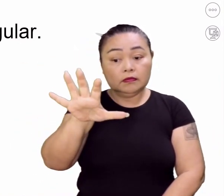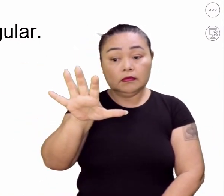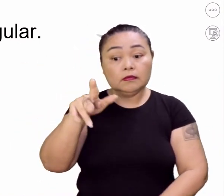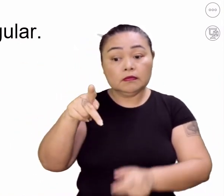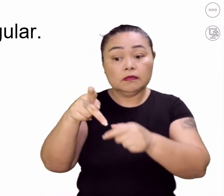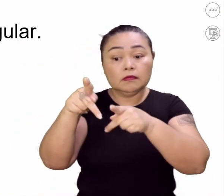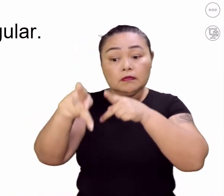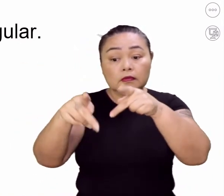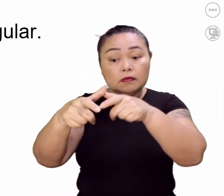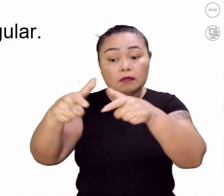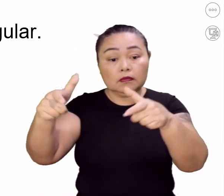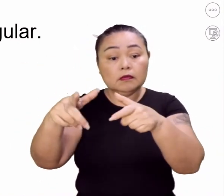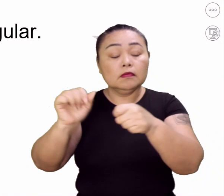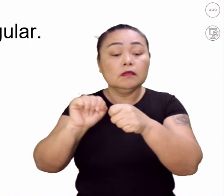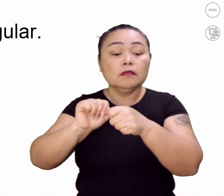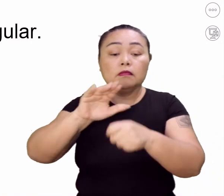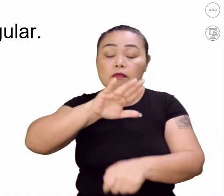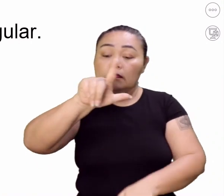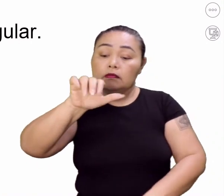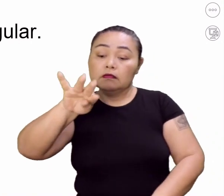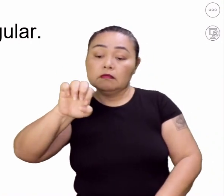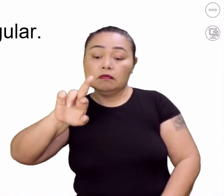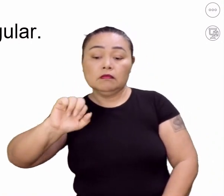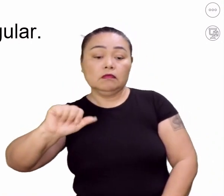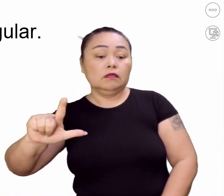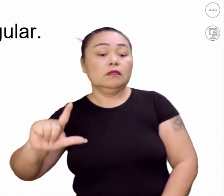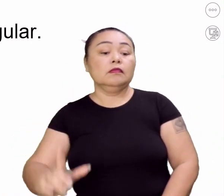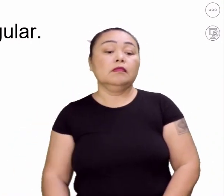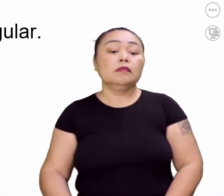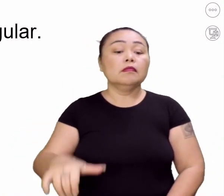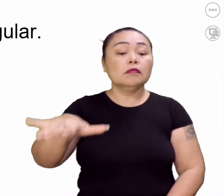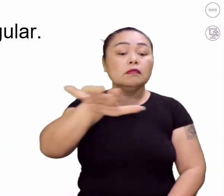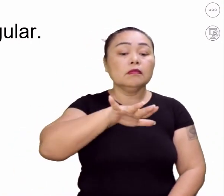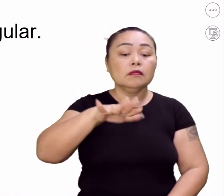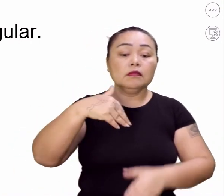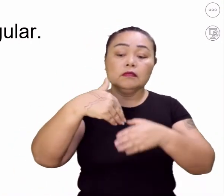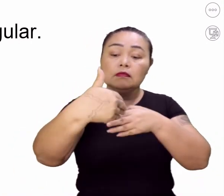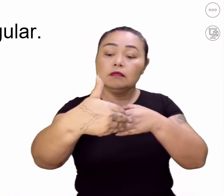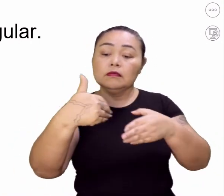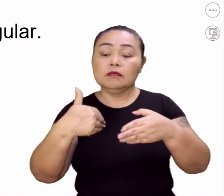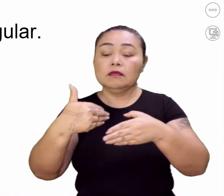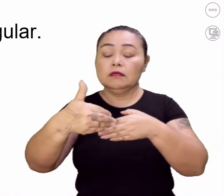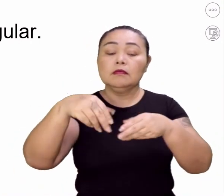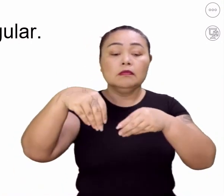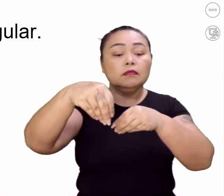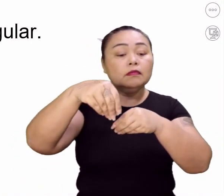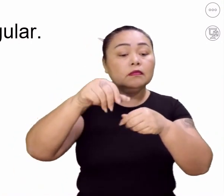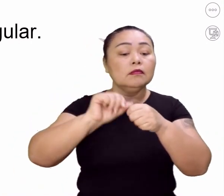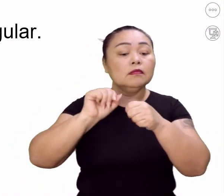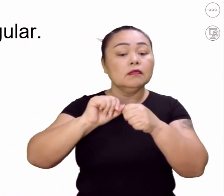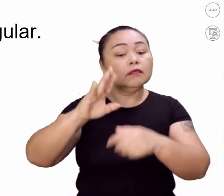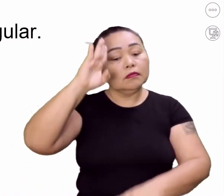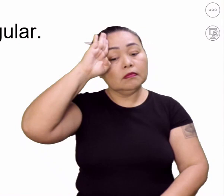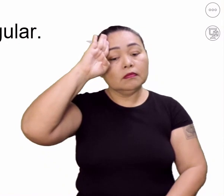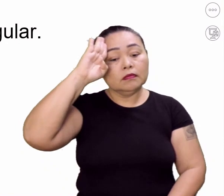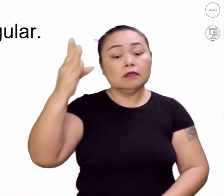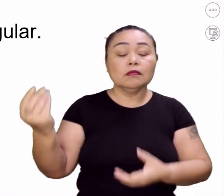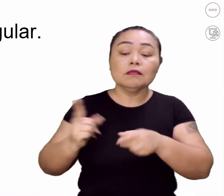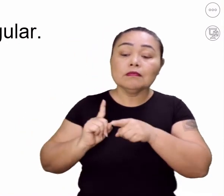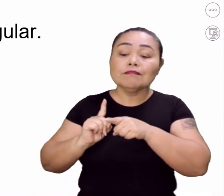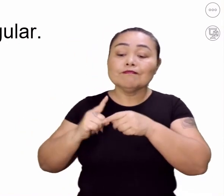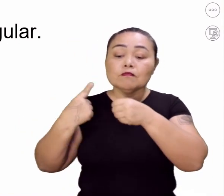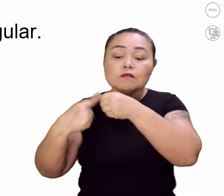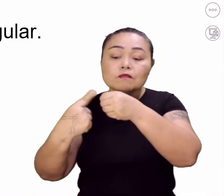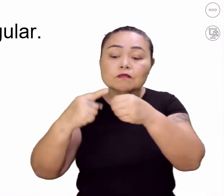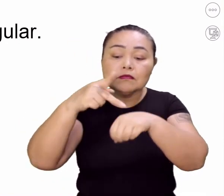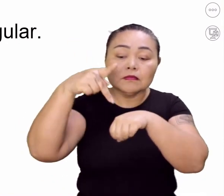concentra-se A, ao longo do litoral, B, em áreas de fronteiras terrestres, C,